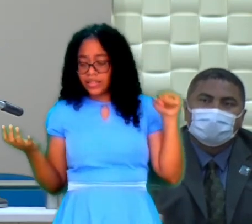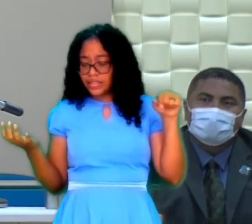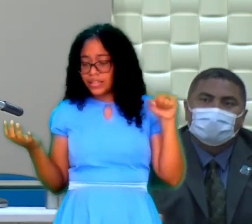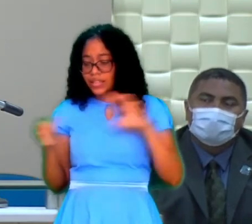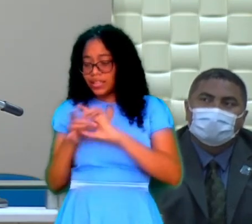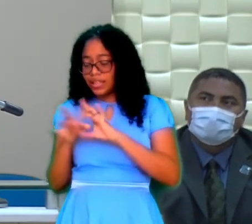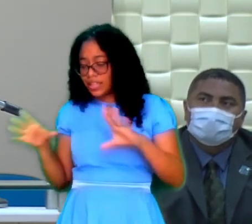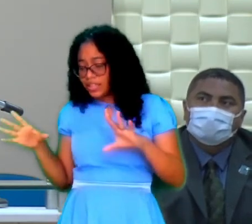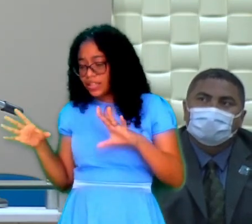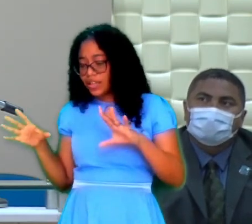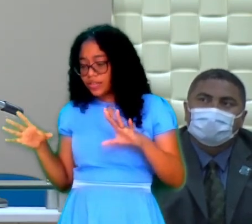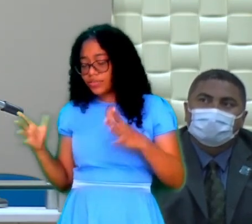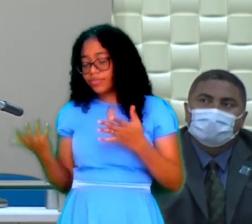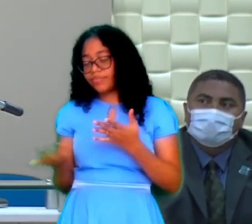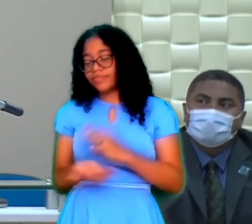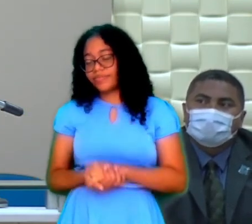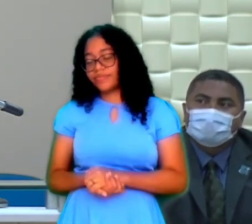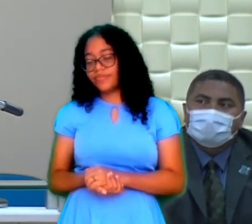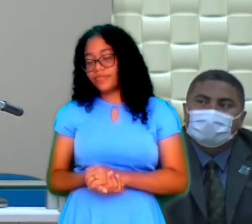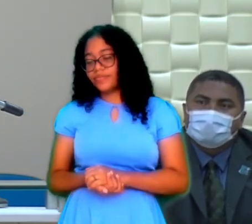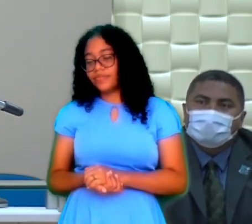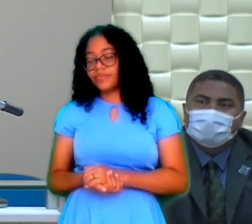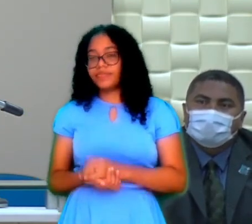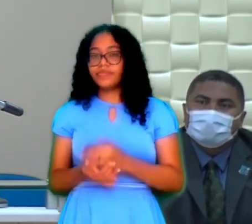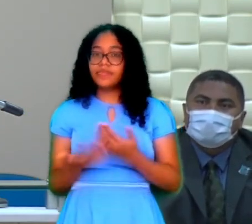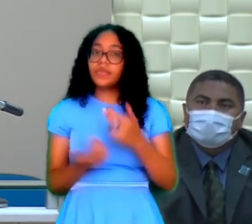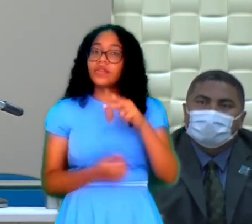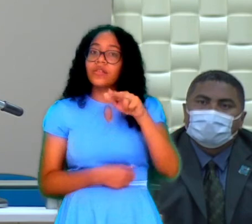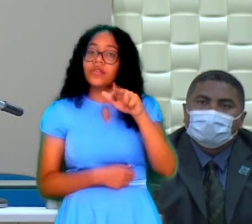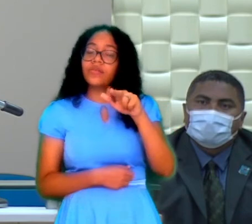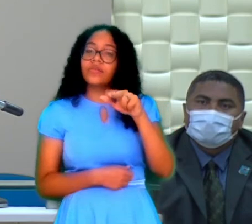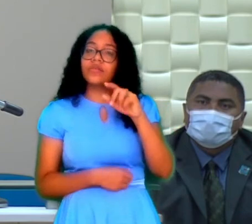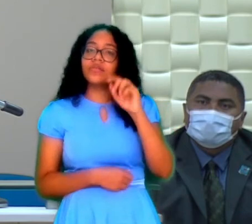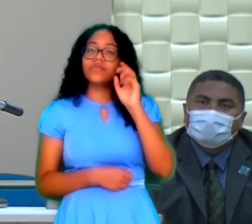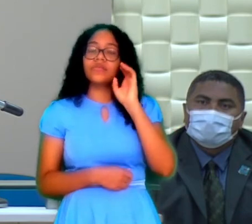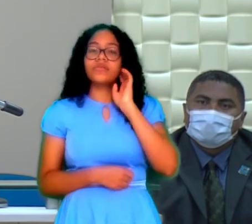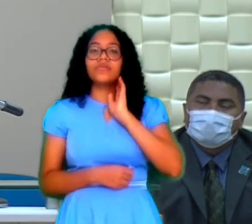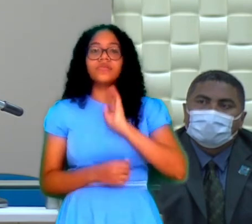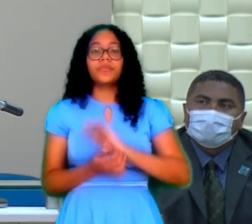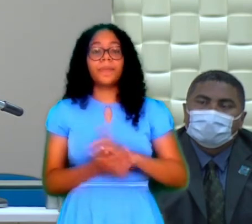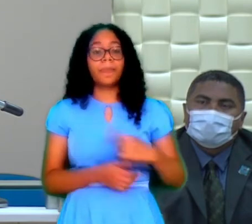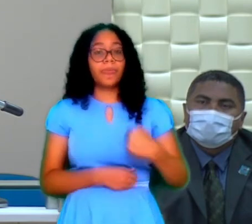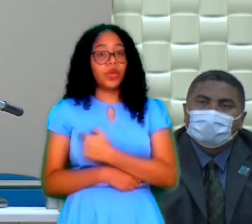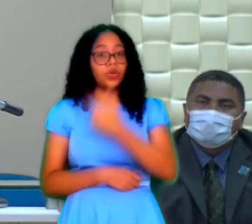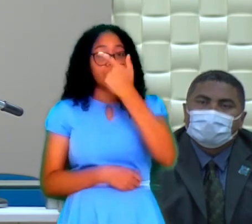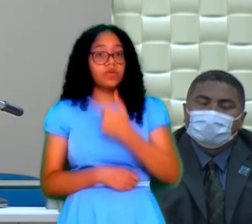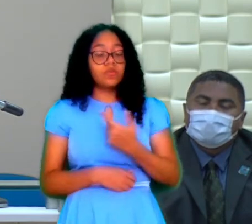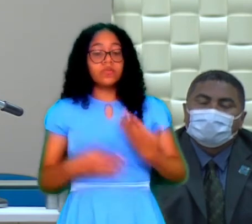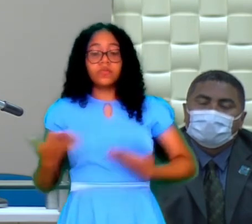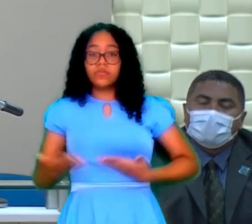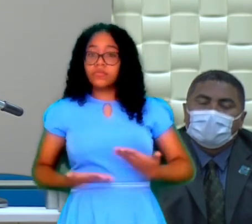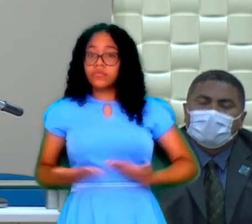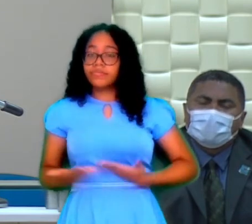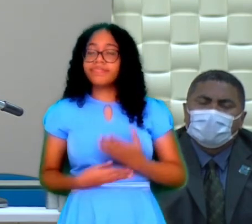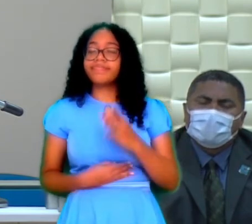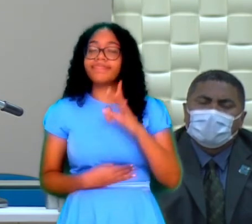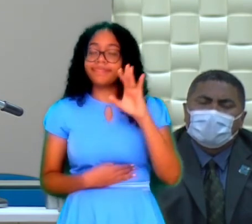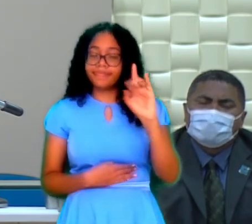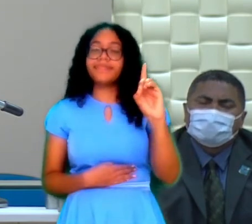Mas quando a gente está limpando, não é o melhor perfume. E Jonas está dentro.